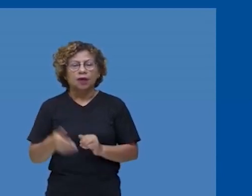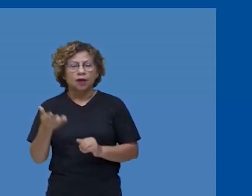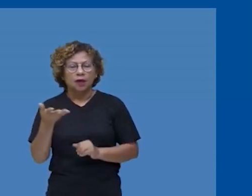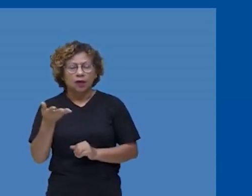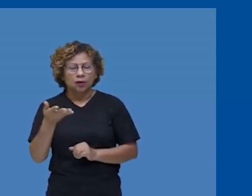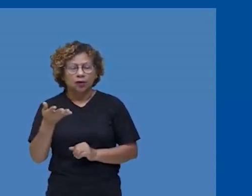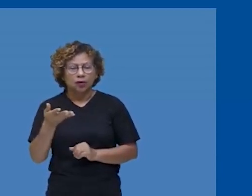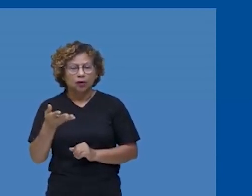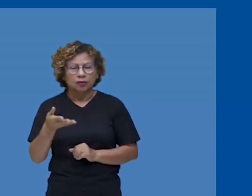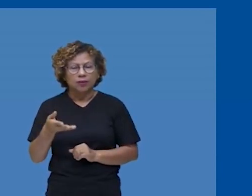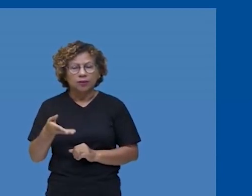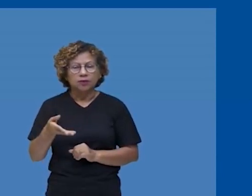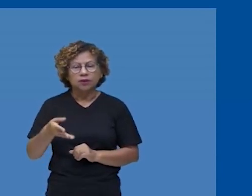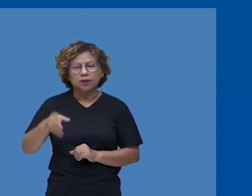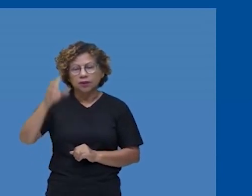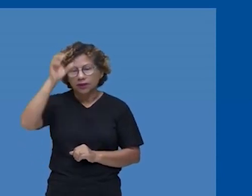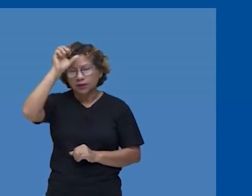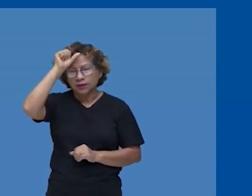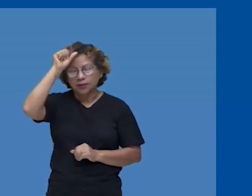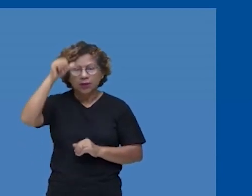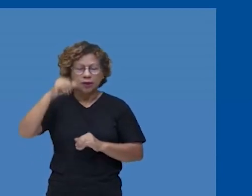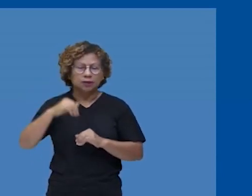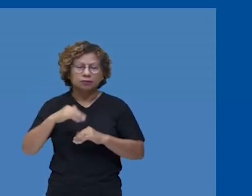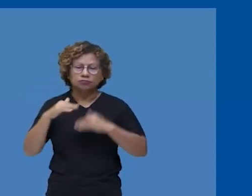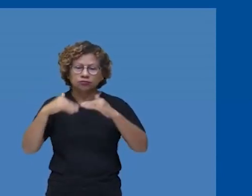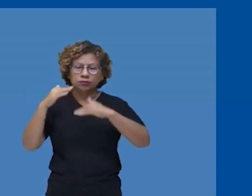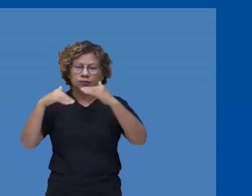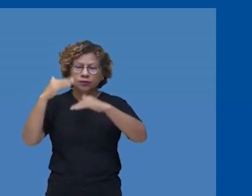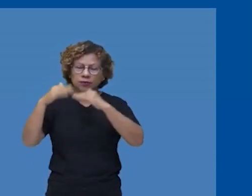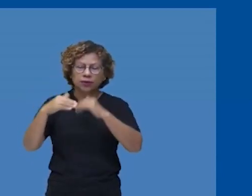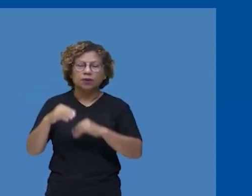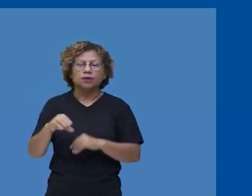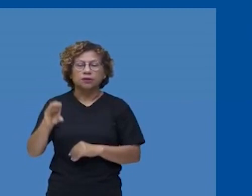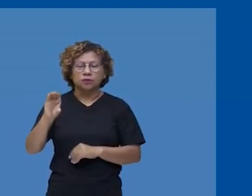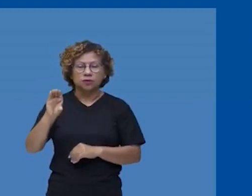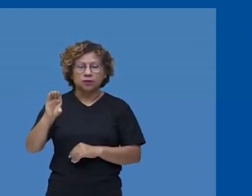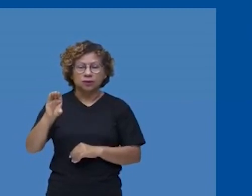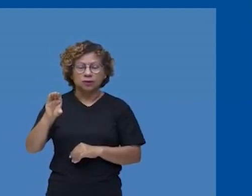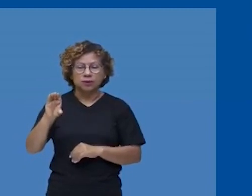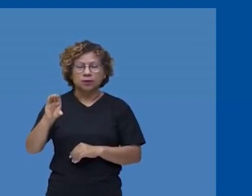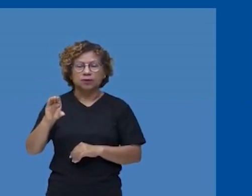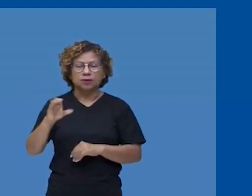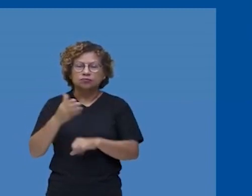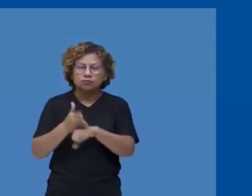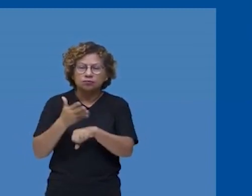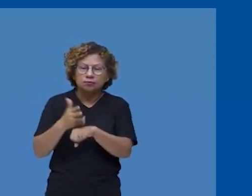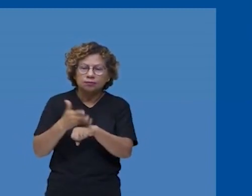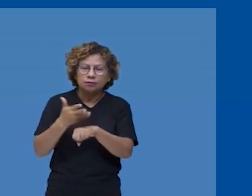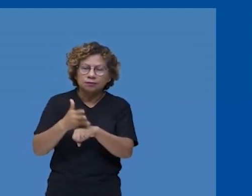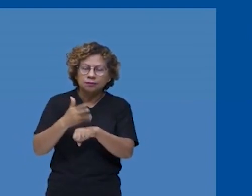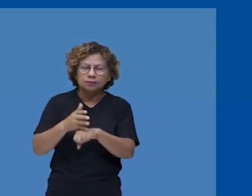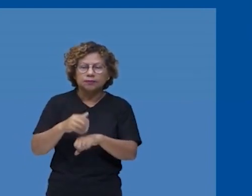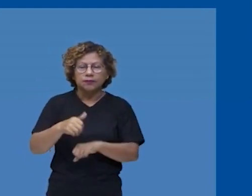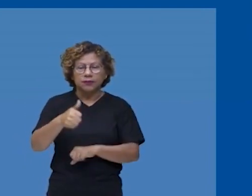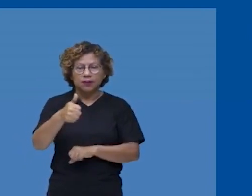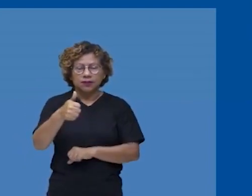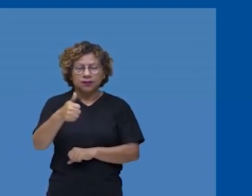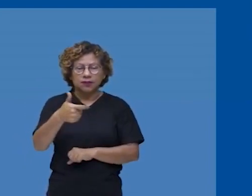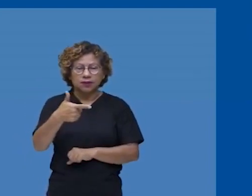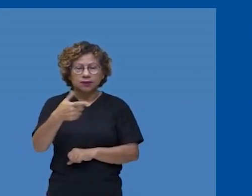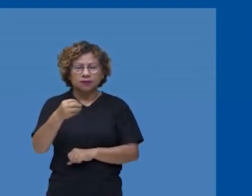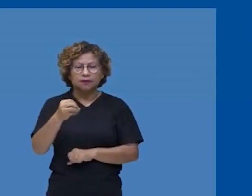mais aqui. Vamos imaginar, então, aqui o valor de 120 vezes